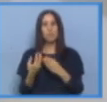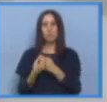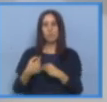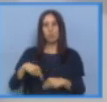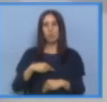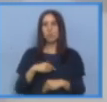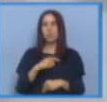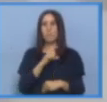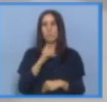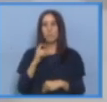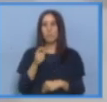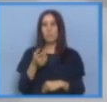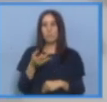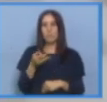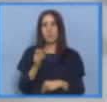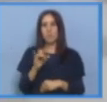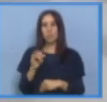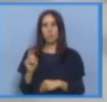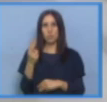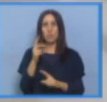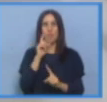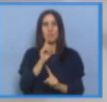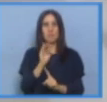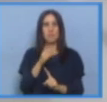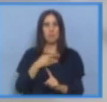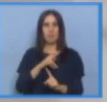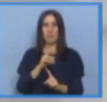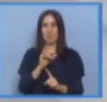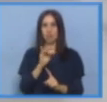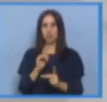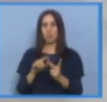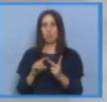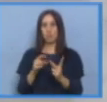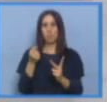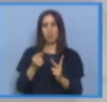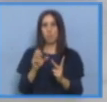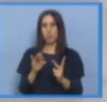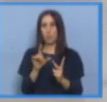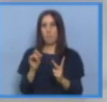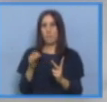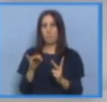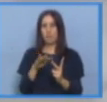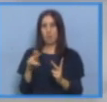nós 2 pastores presbiterianos, a pastora Sandra Reis e o pastor João Pereira.